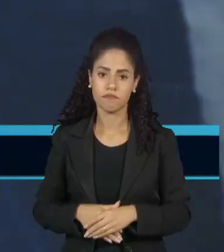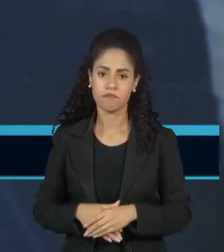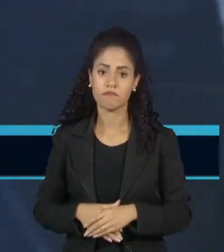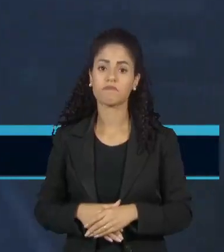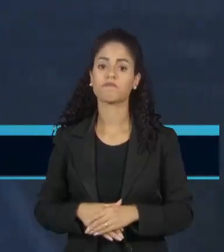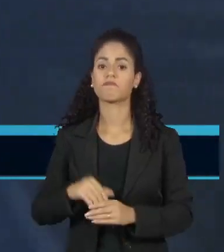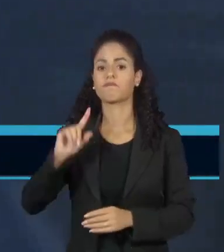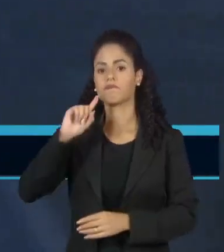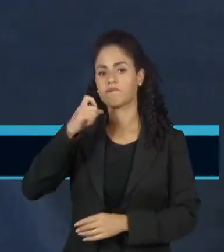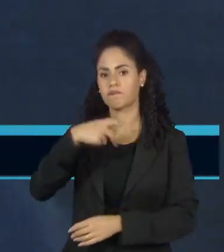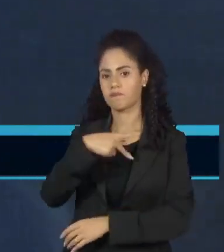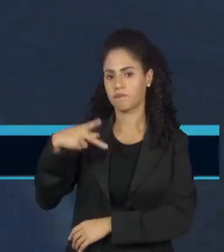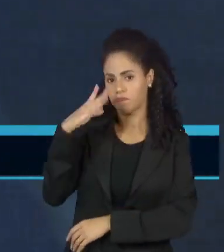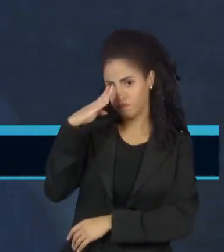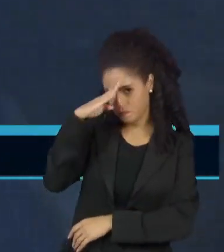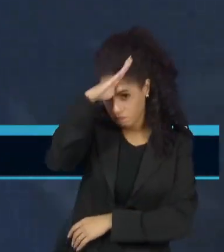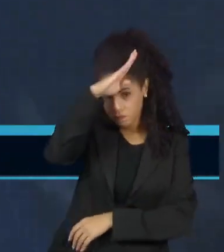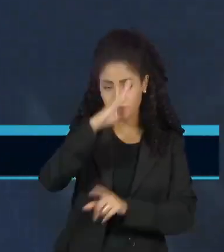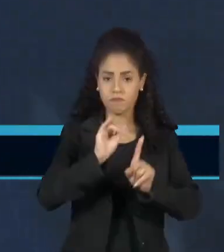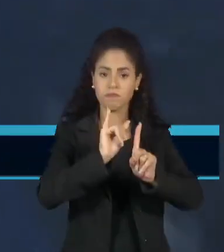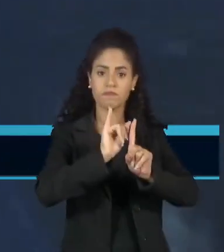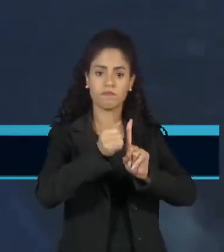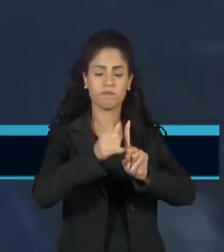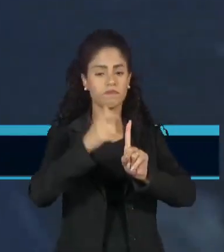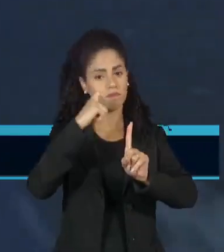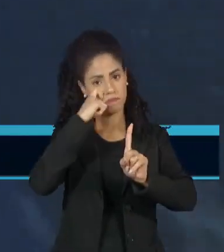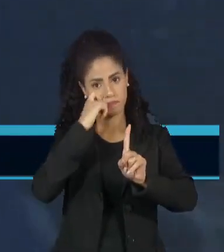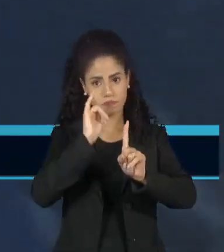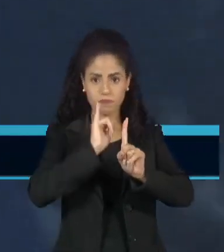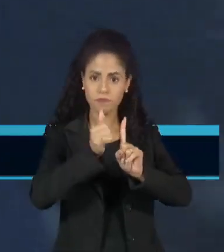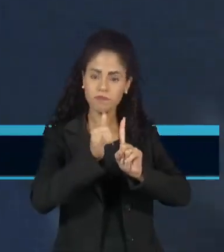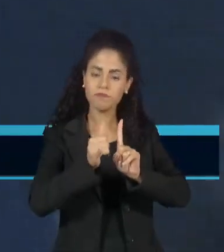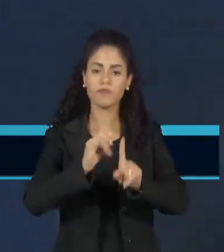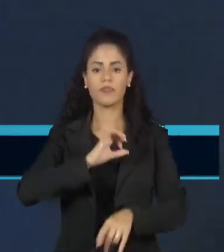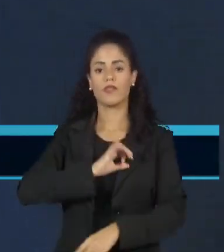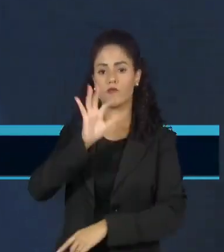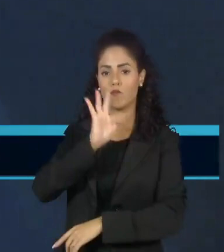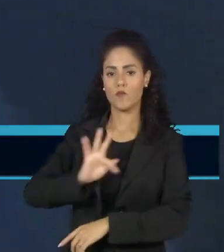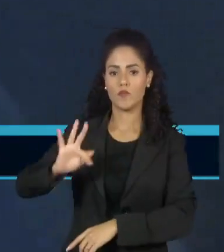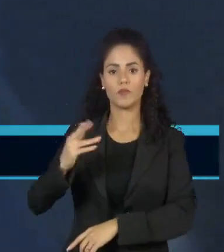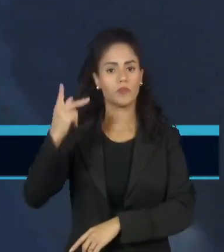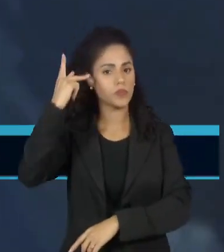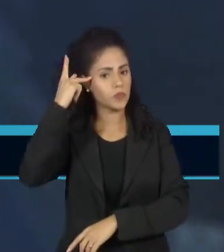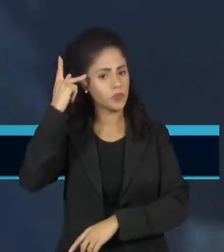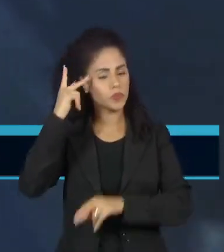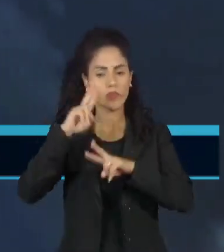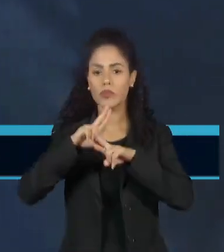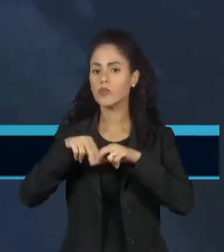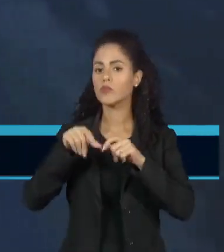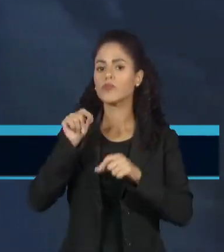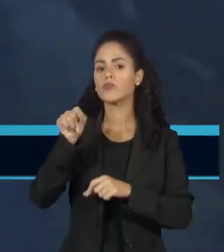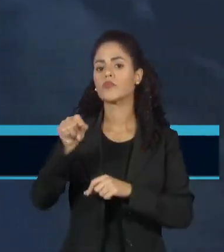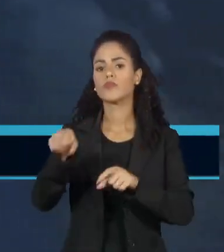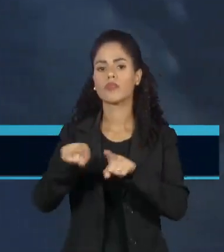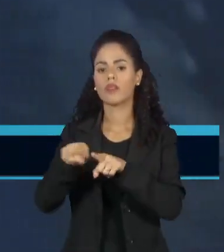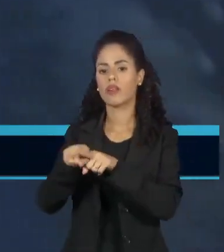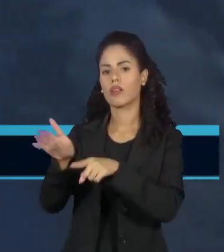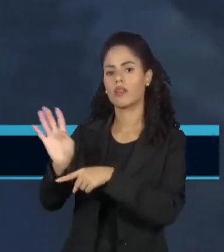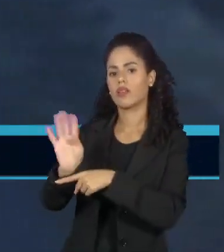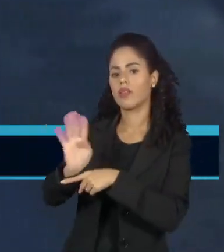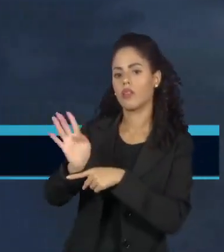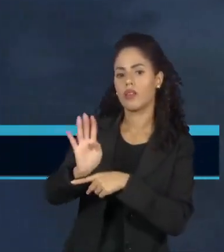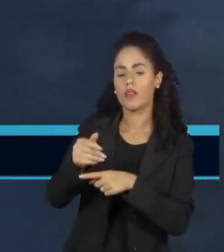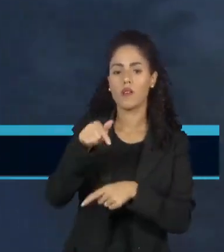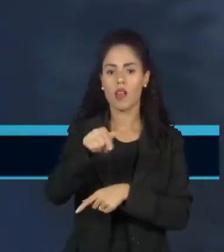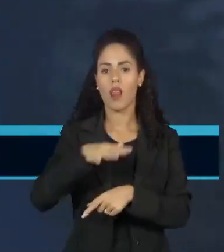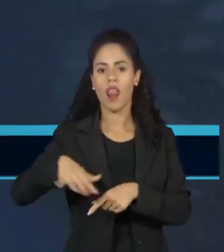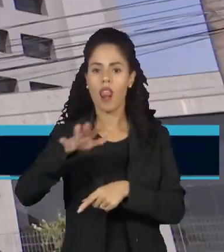o ex-presidente Jair bolsonaro prestou depoimento na sede da Polícia Federal em São Paulo sobre uma suposta importunação intencional